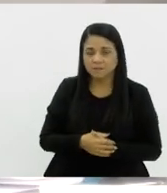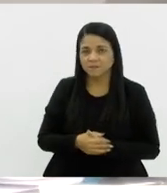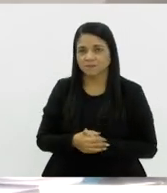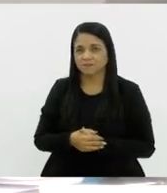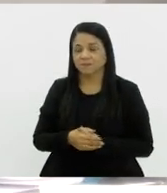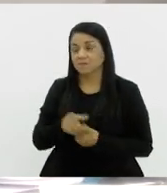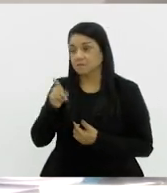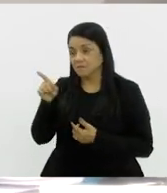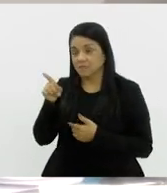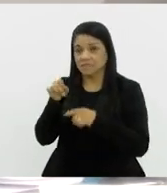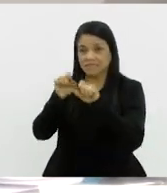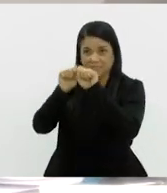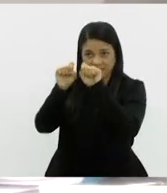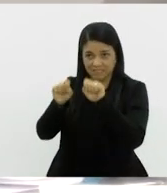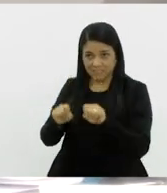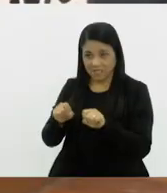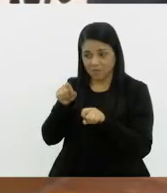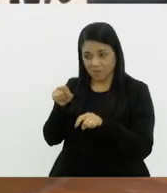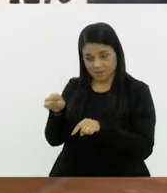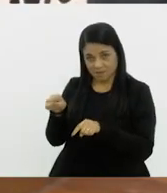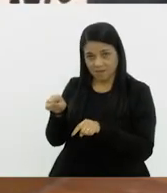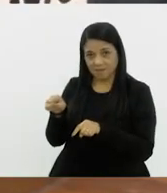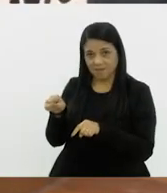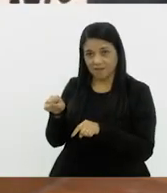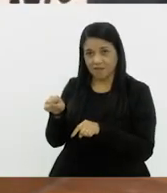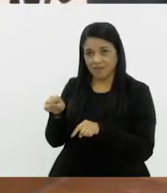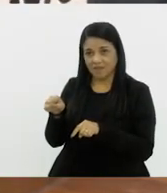esse sistema, gente, é um sistema